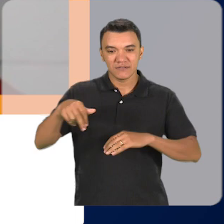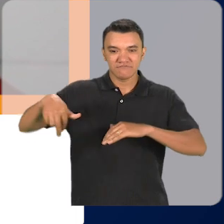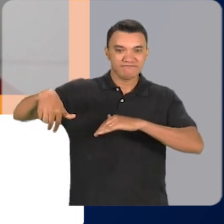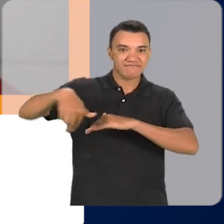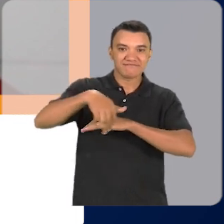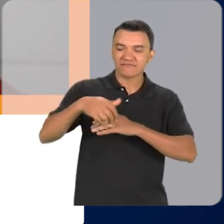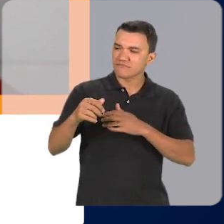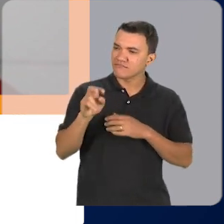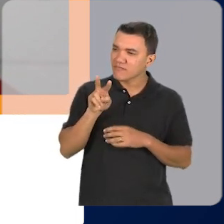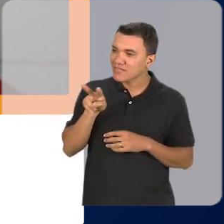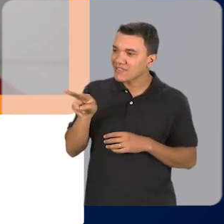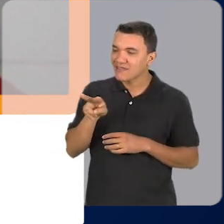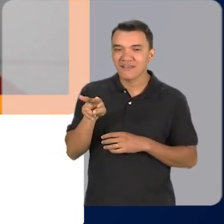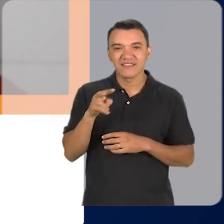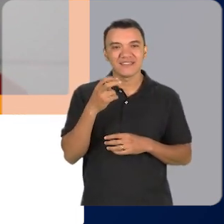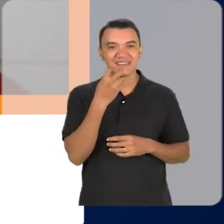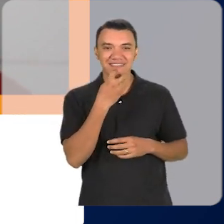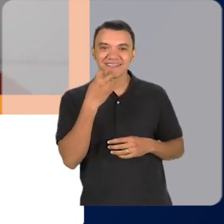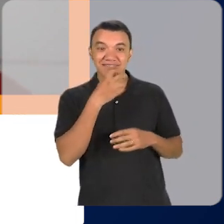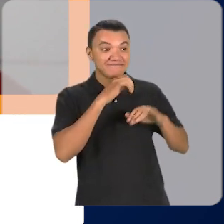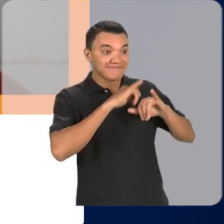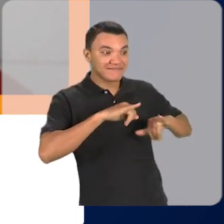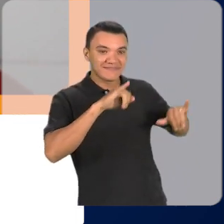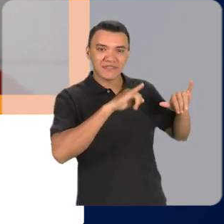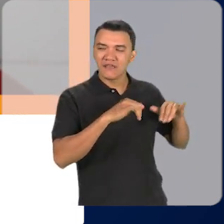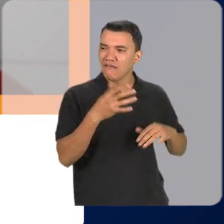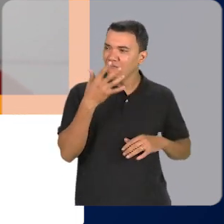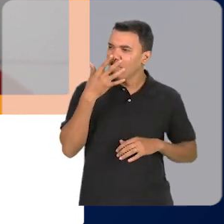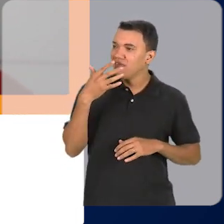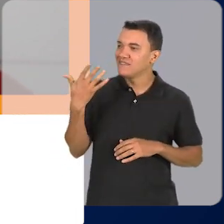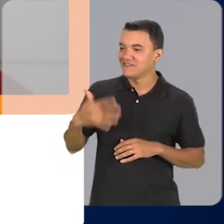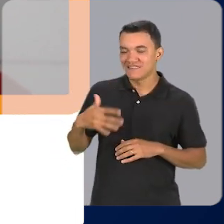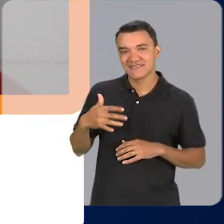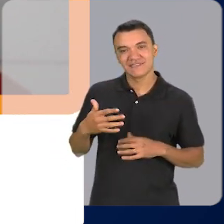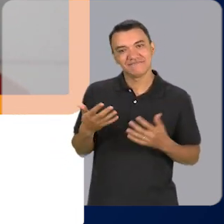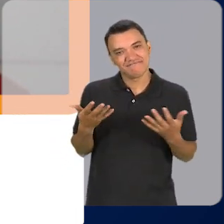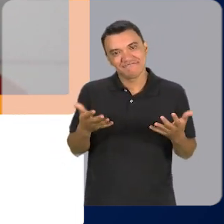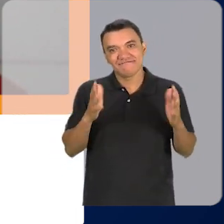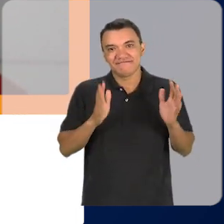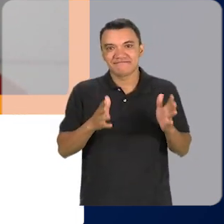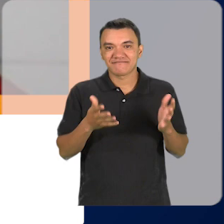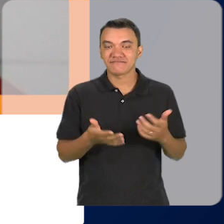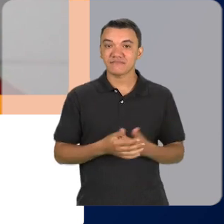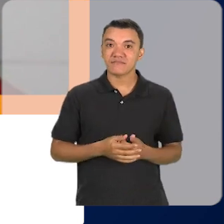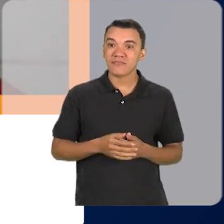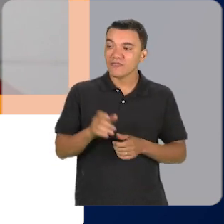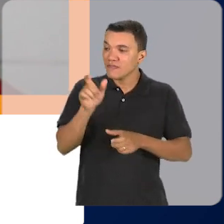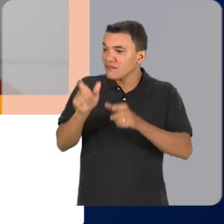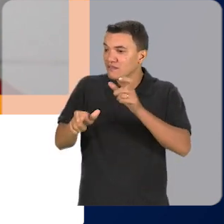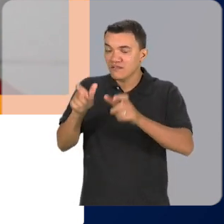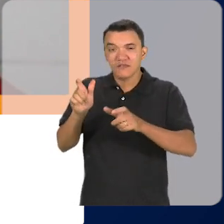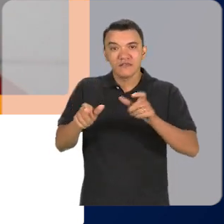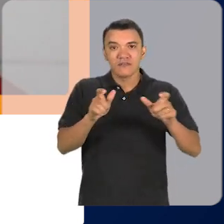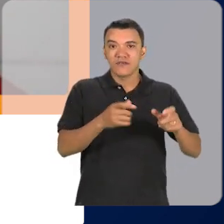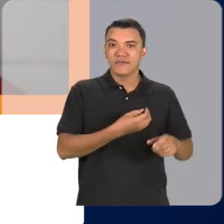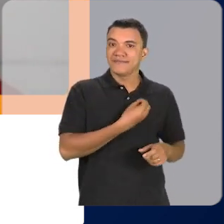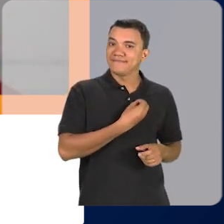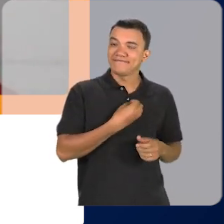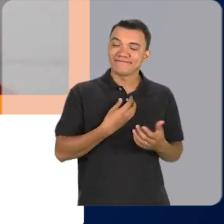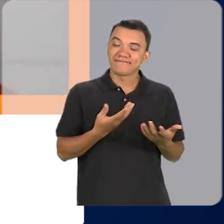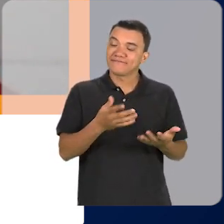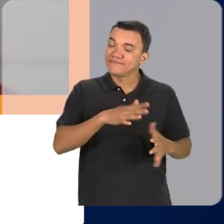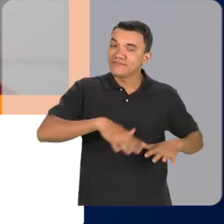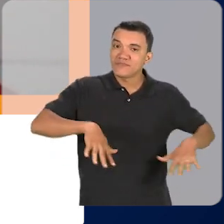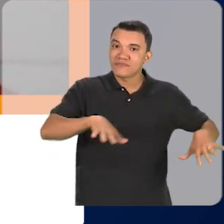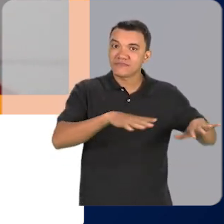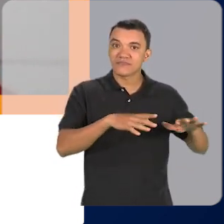canto do seu produto? São figuras tão presentes no nosso cotidiano que até